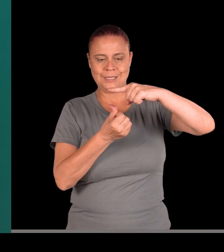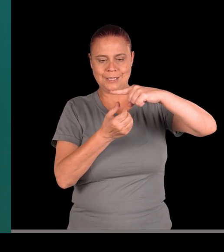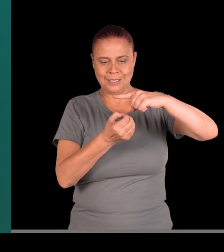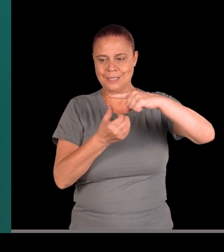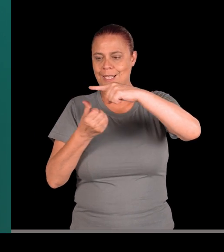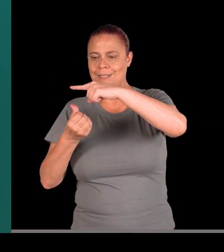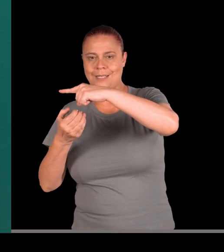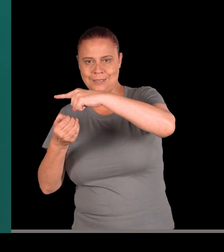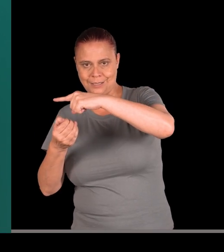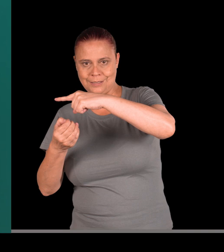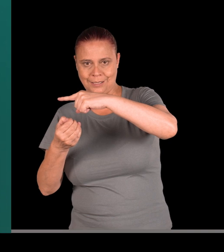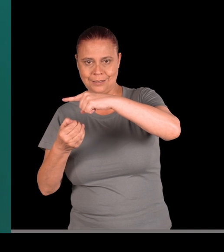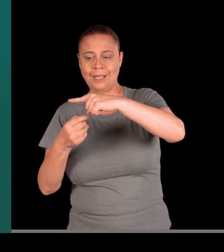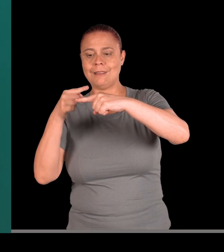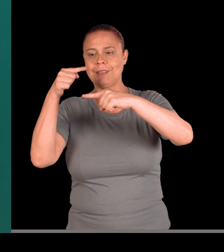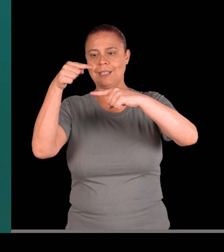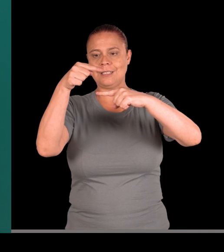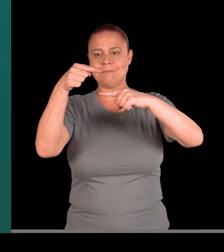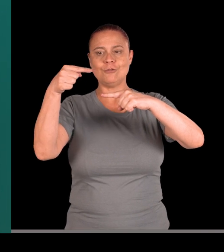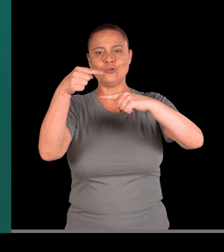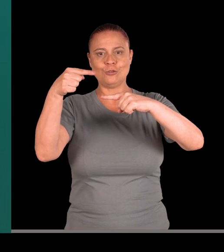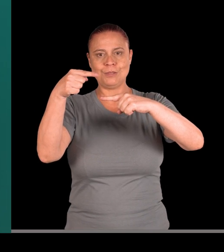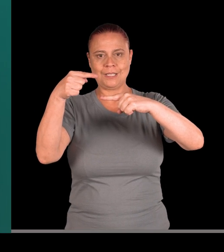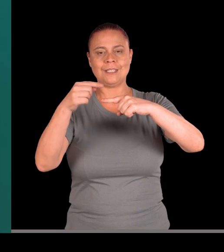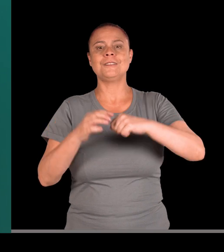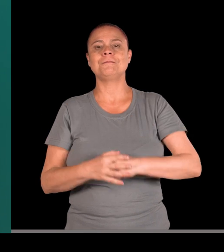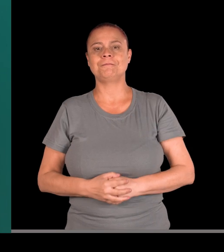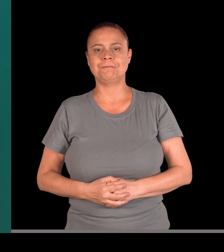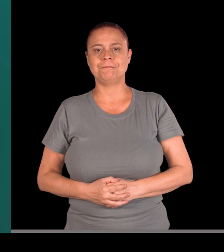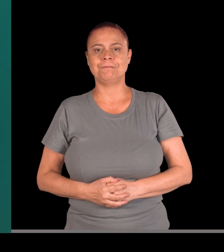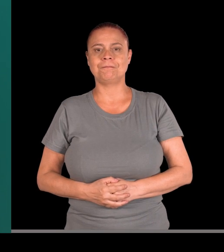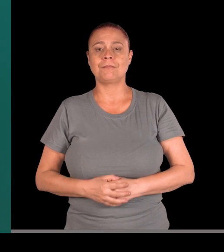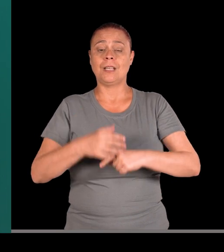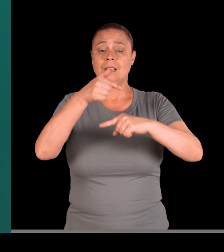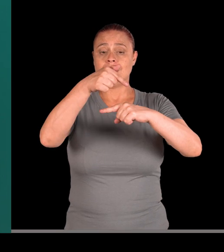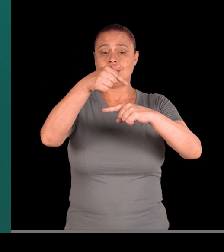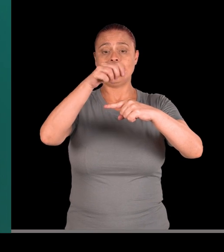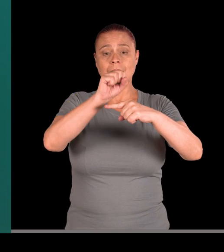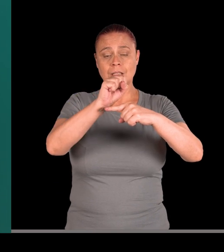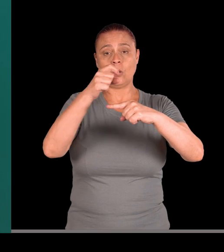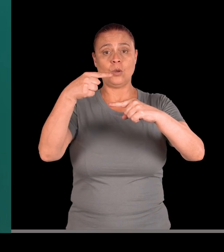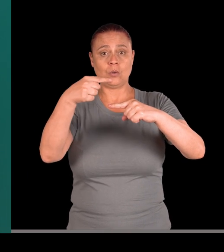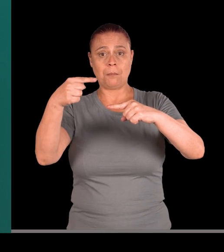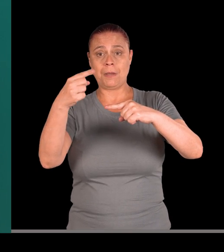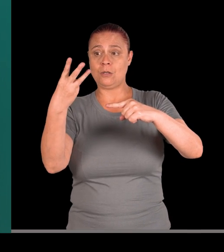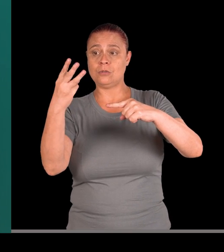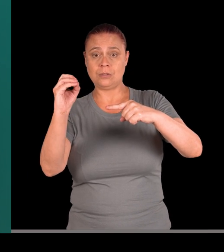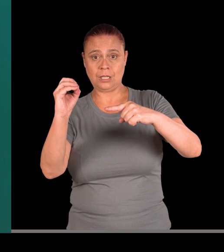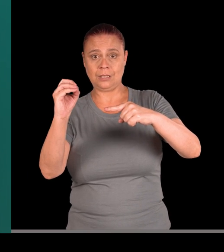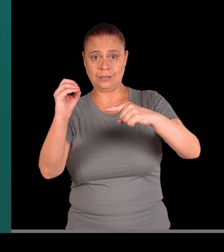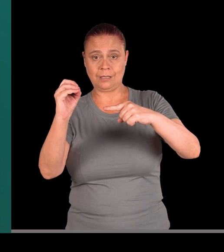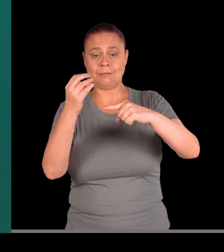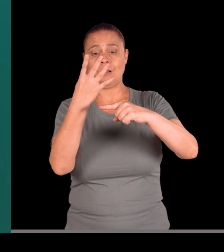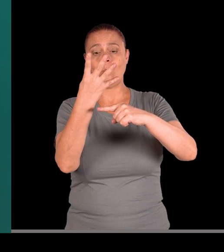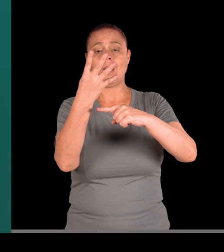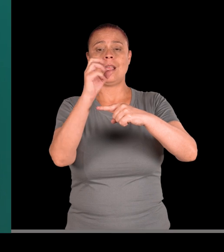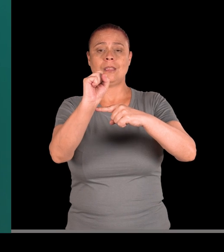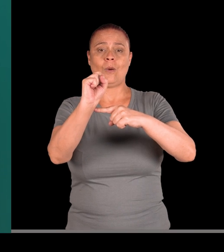o denominador e subtrair os numeradores. 78 menos